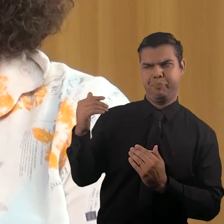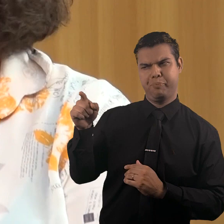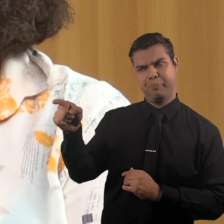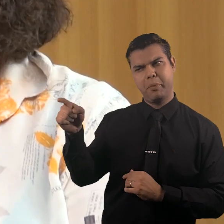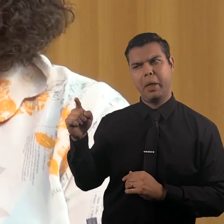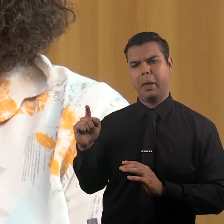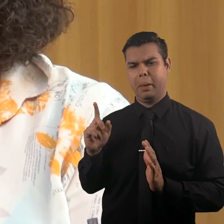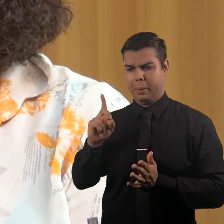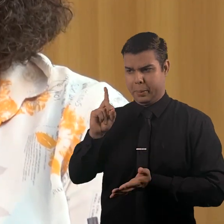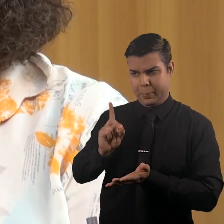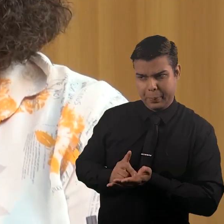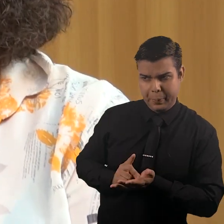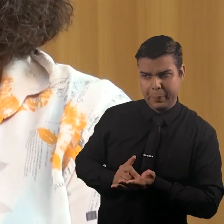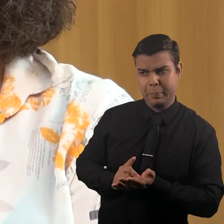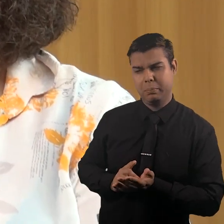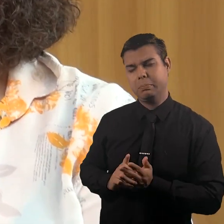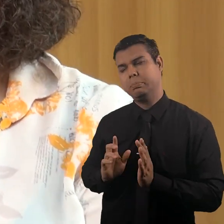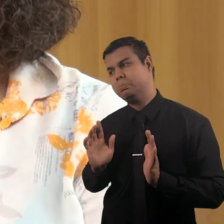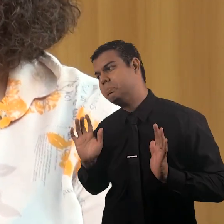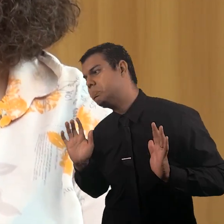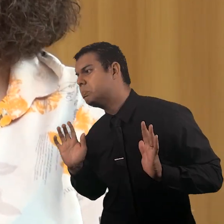ser algo que não somos,